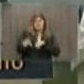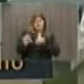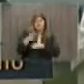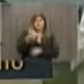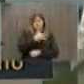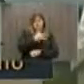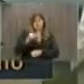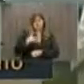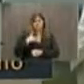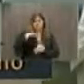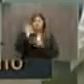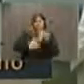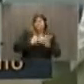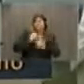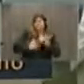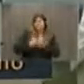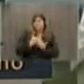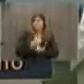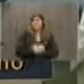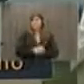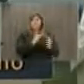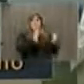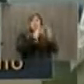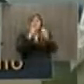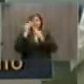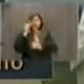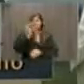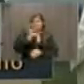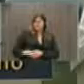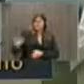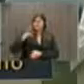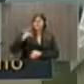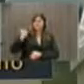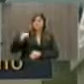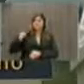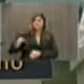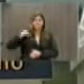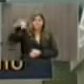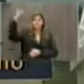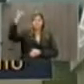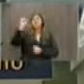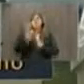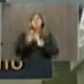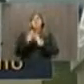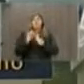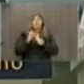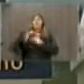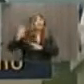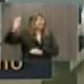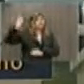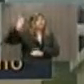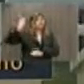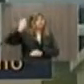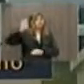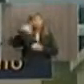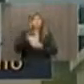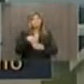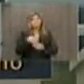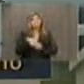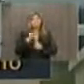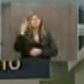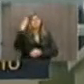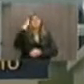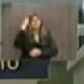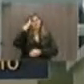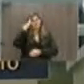lazer, cultura, criança, adolescente, moradia, para fazer os seus programas, suas promessas eleitorais. Nós sabemos muito bem de